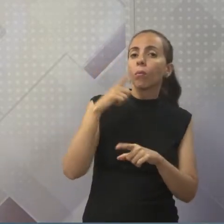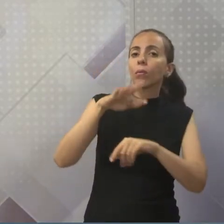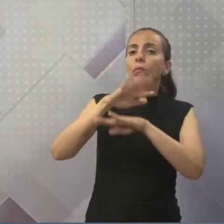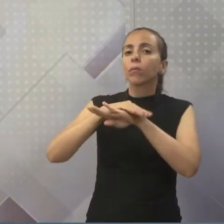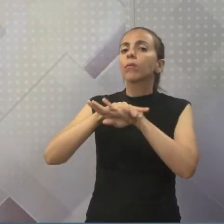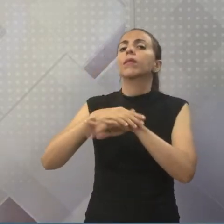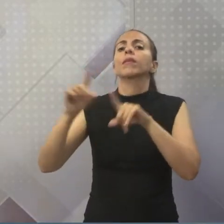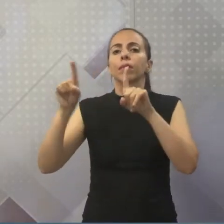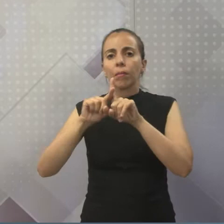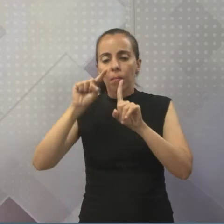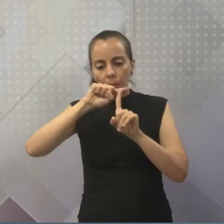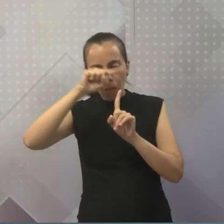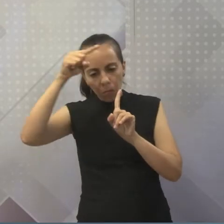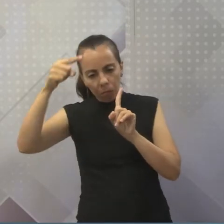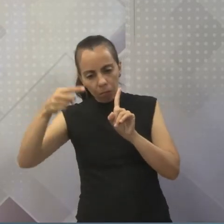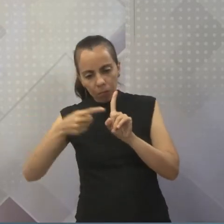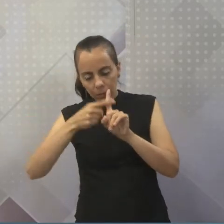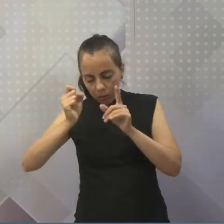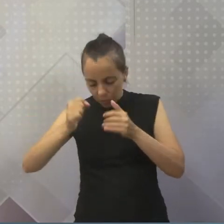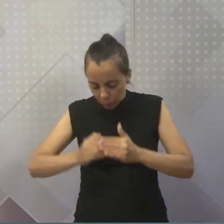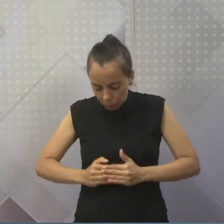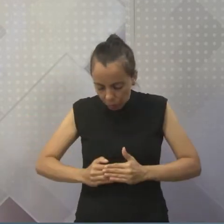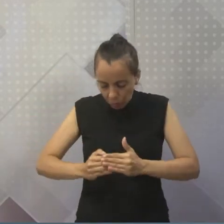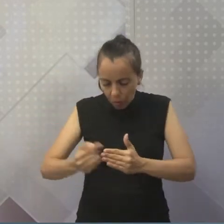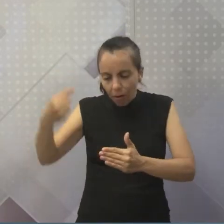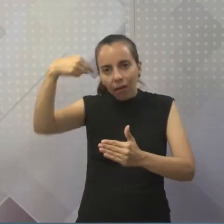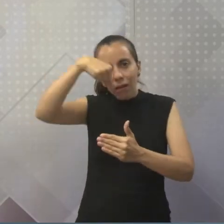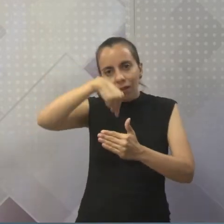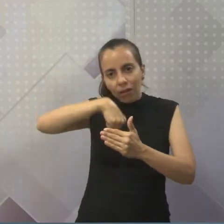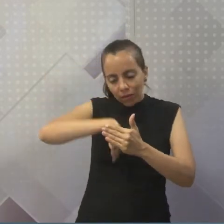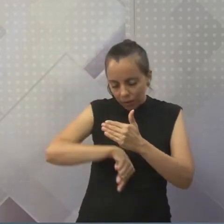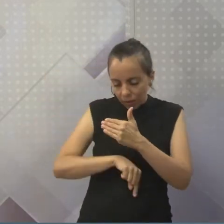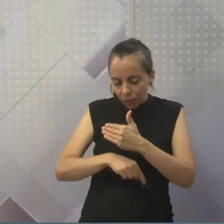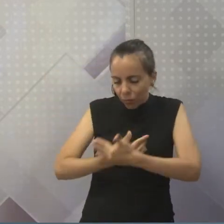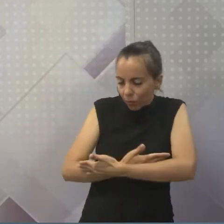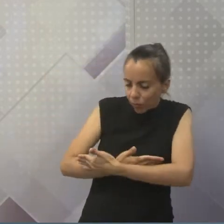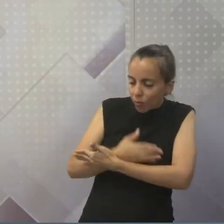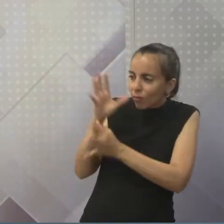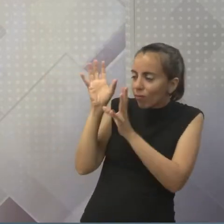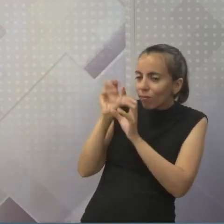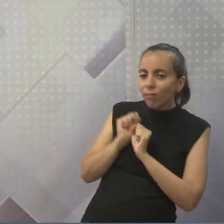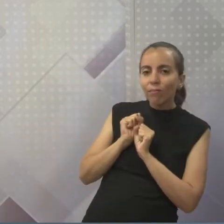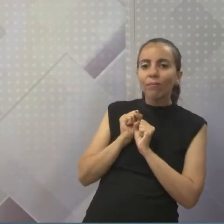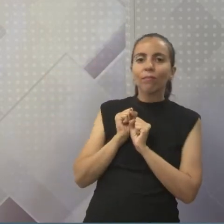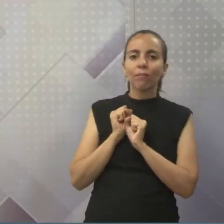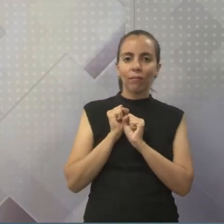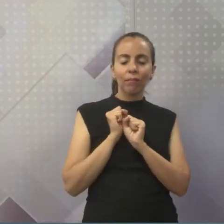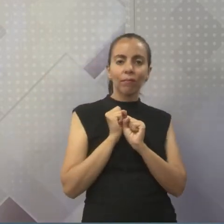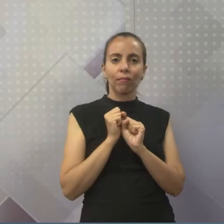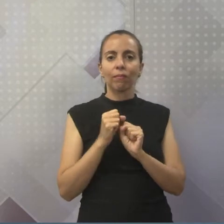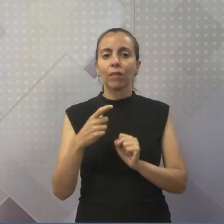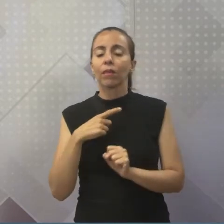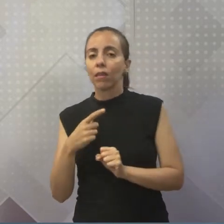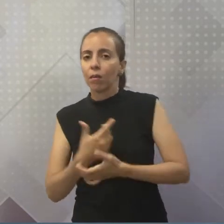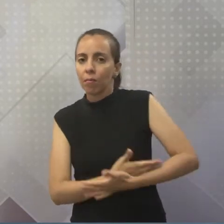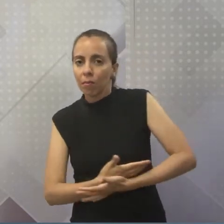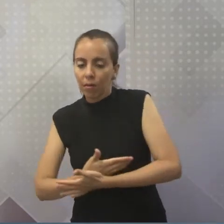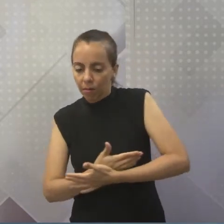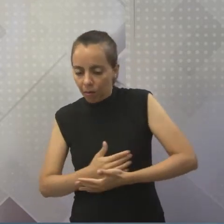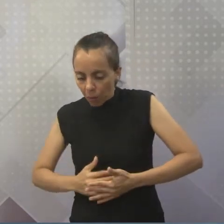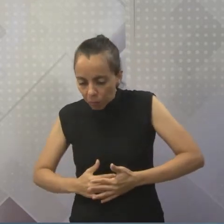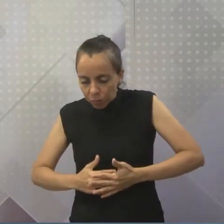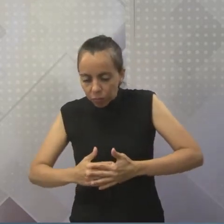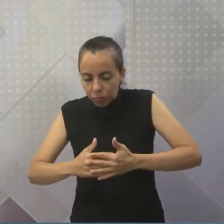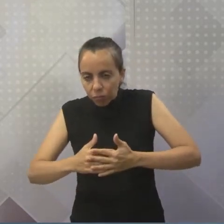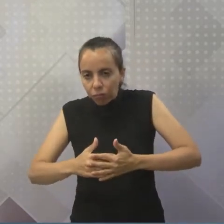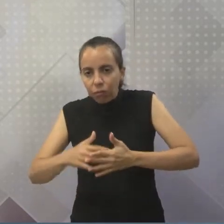se desenvolve na vida lá no útero, onde a criança está sendo gerada,